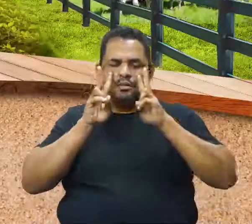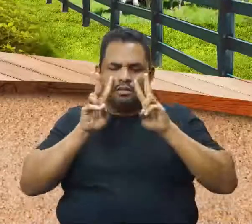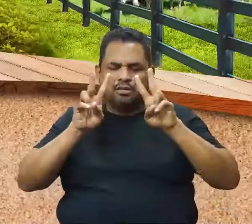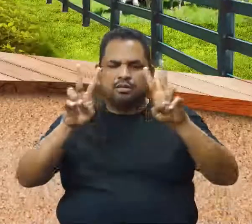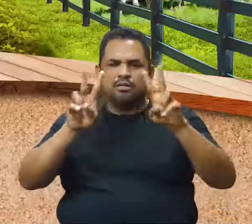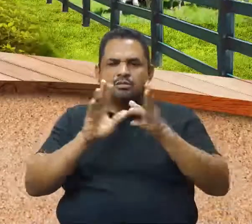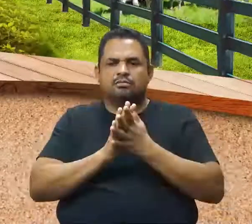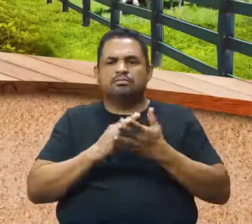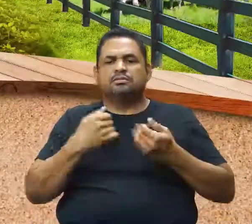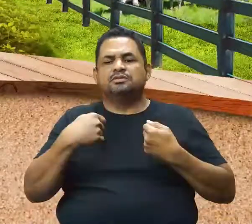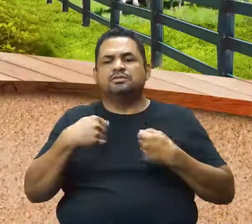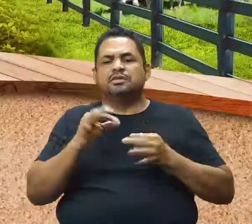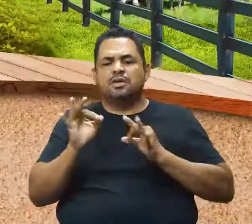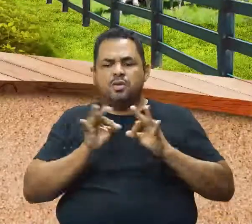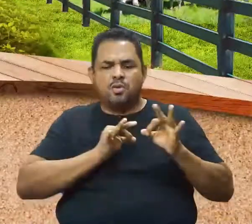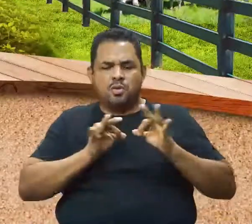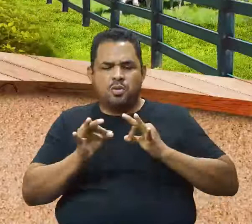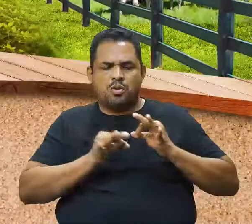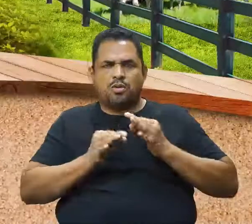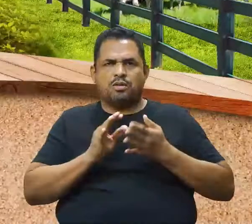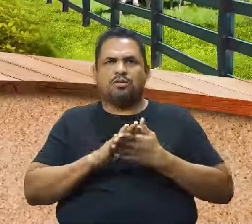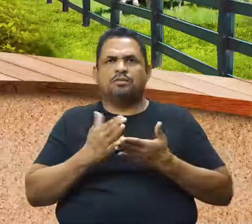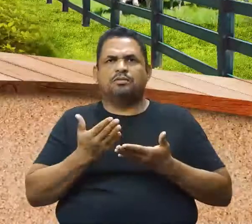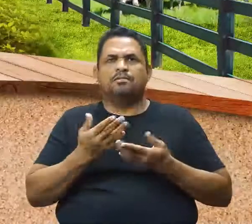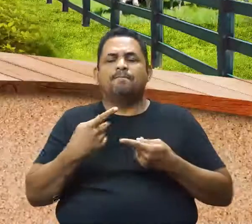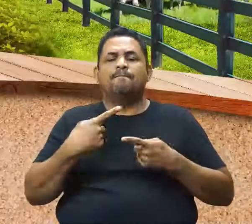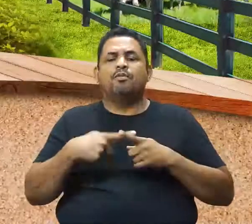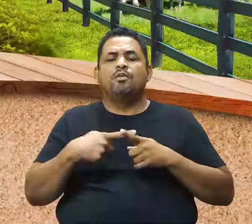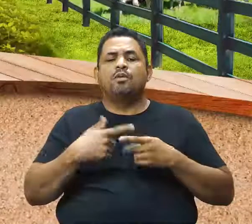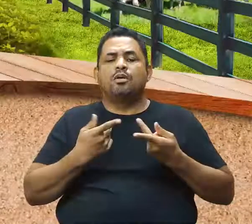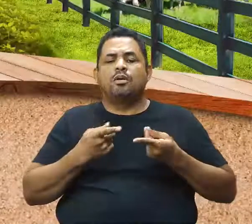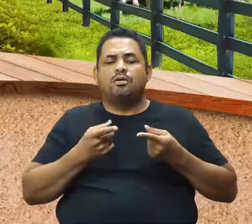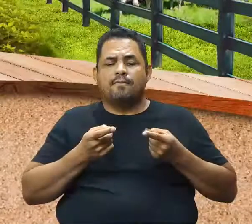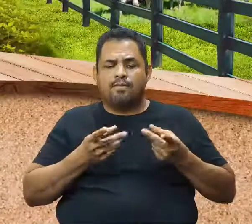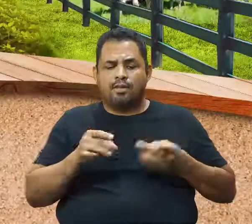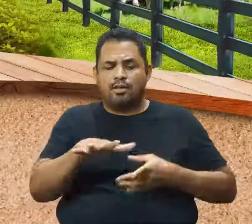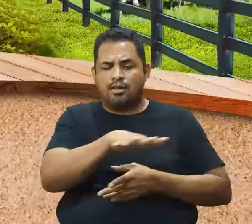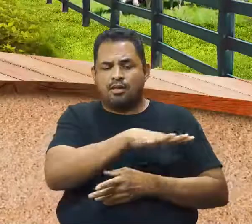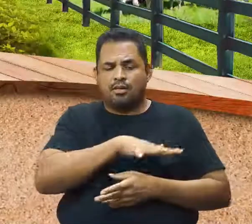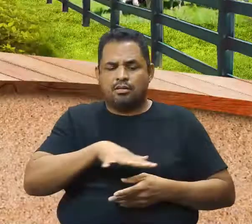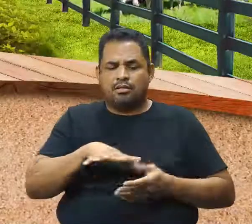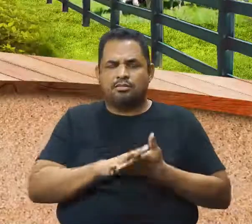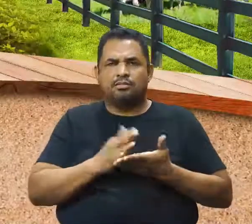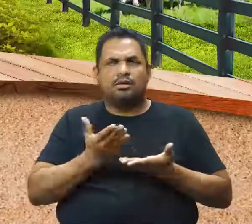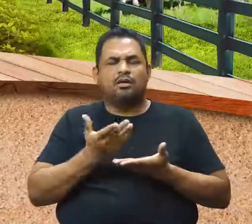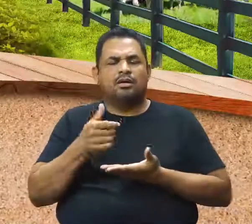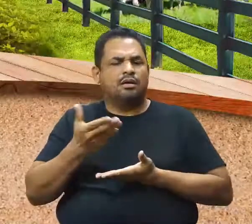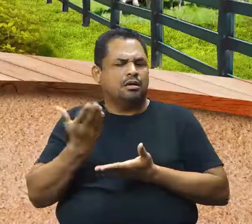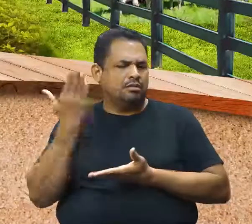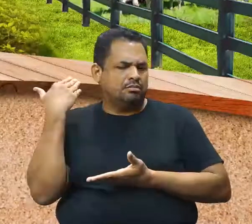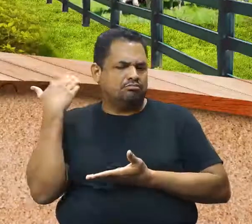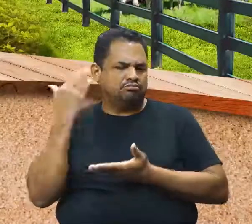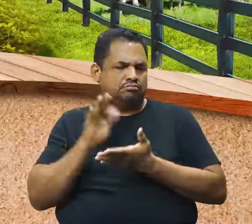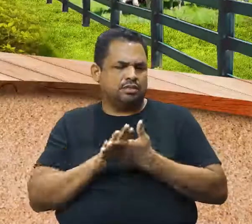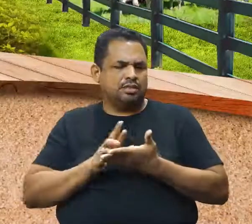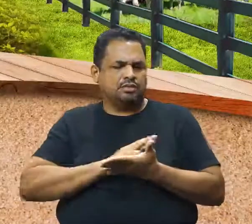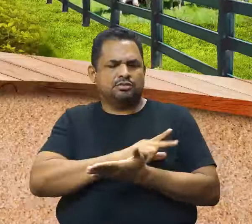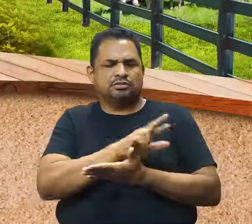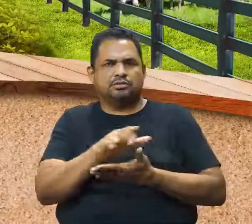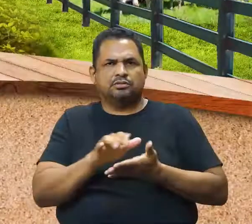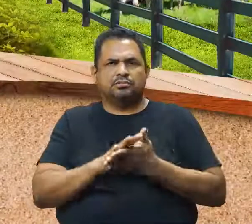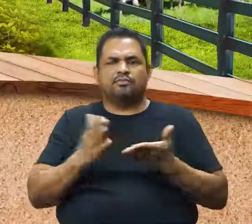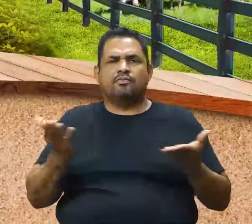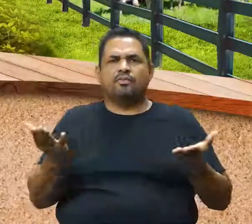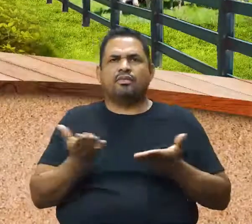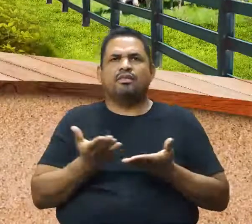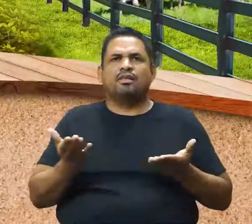é preparo. Porque o mercado hoje, ele não, já era diverso. Só que hoje o